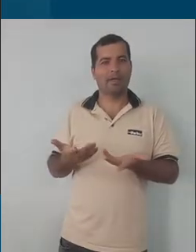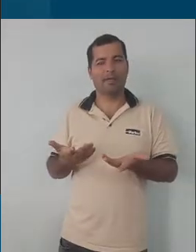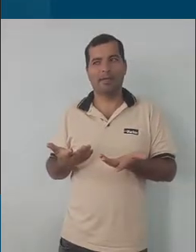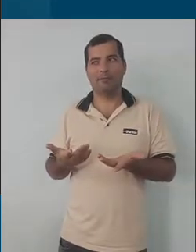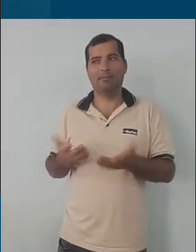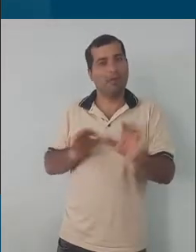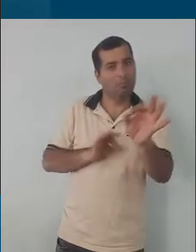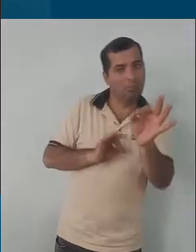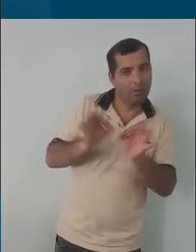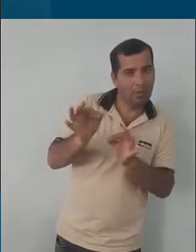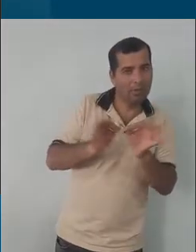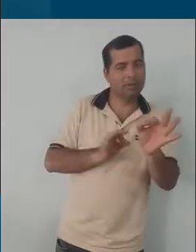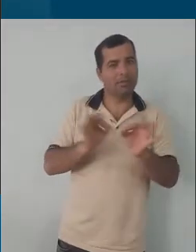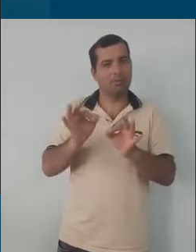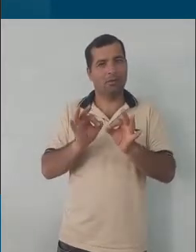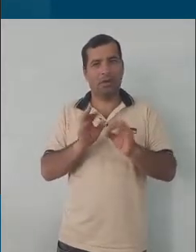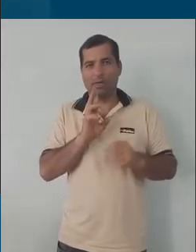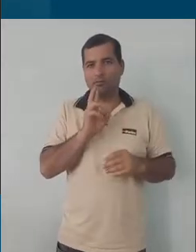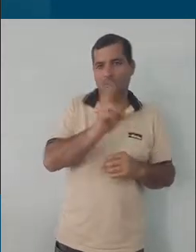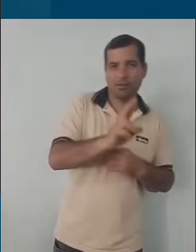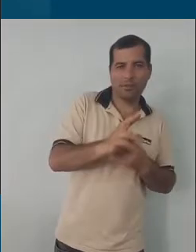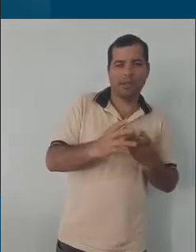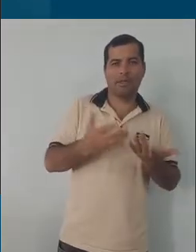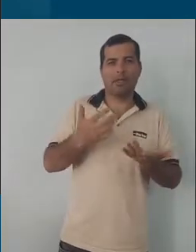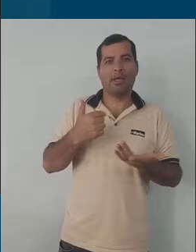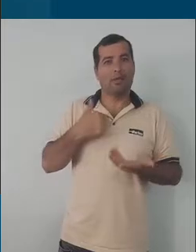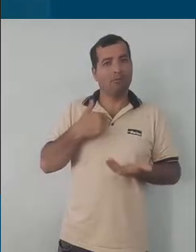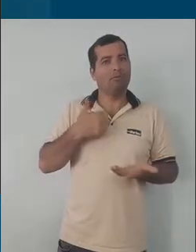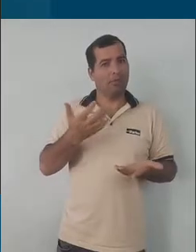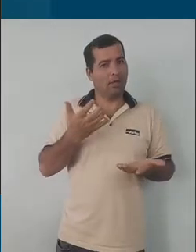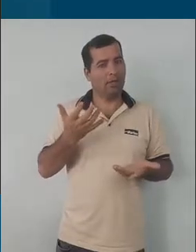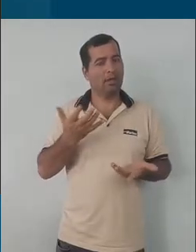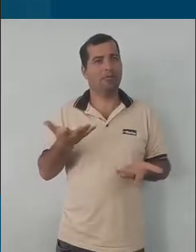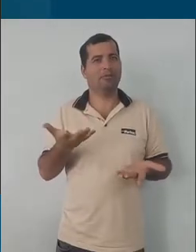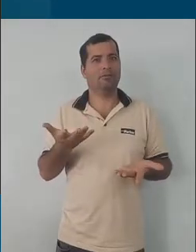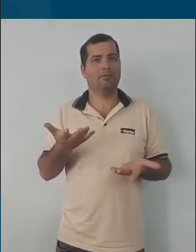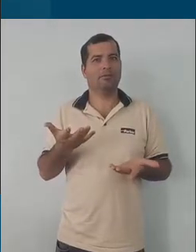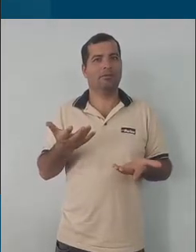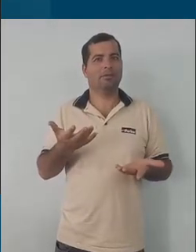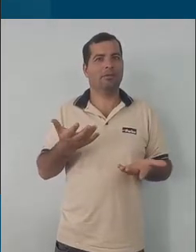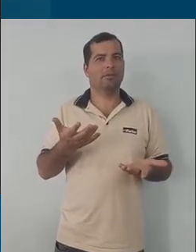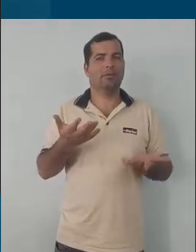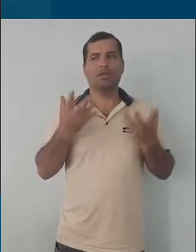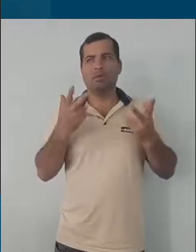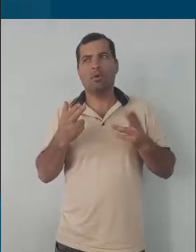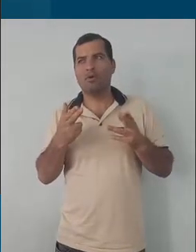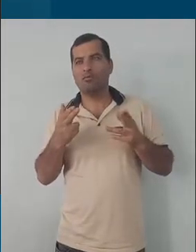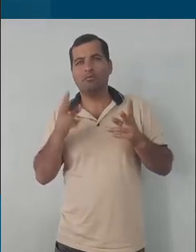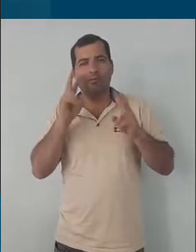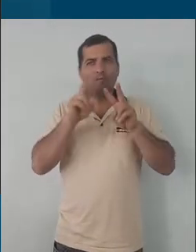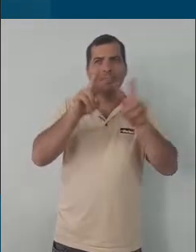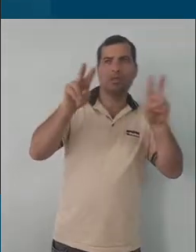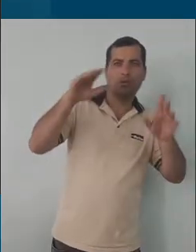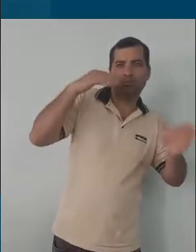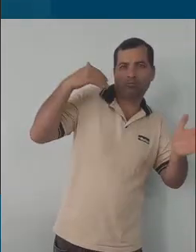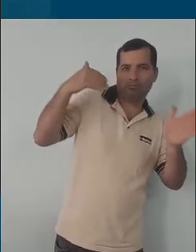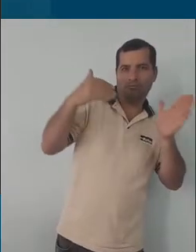organizando essas questões todas, eu queria dar um panorama assim, geral, que eu acho que tem a ver.